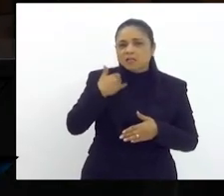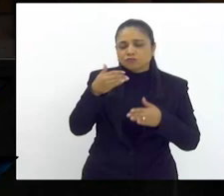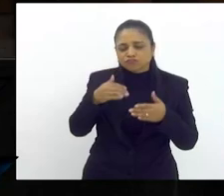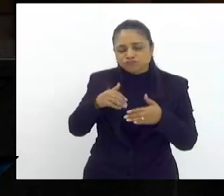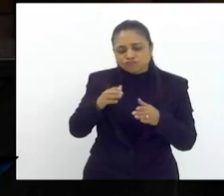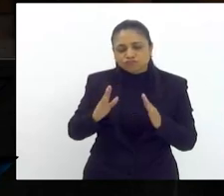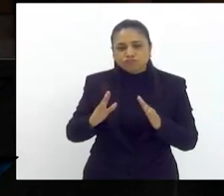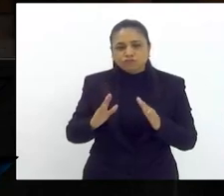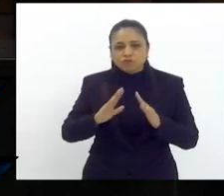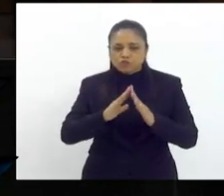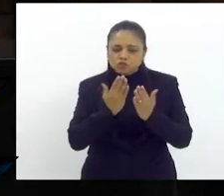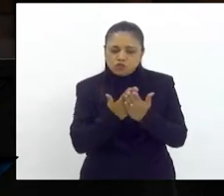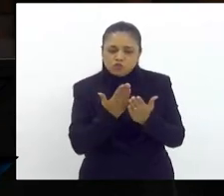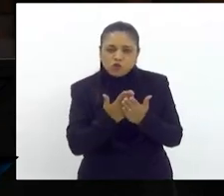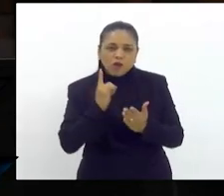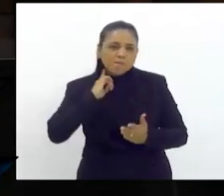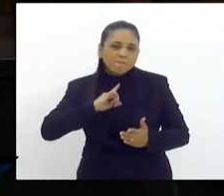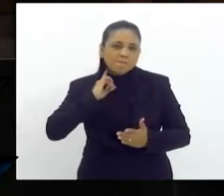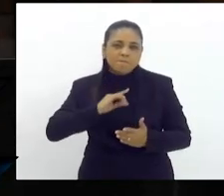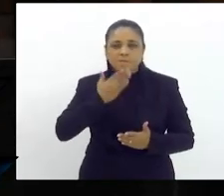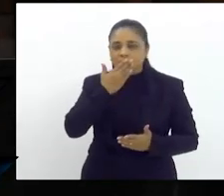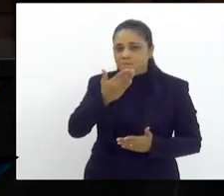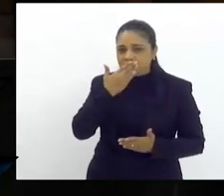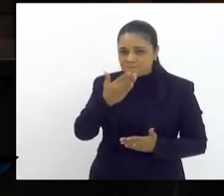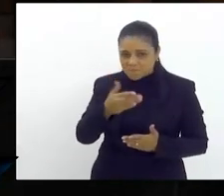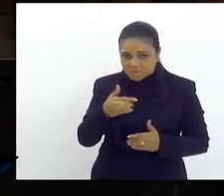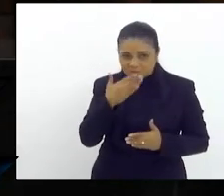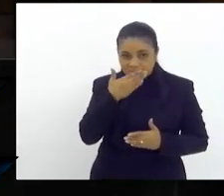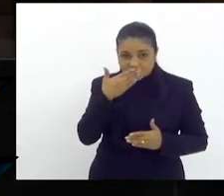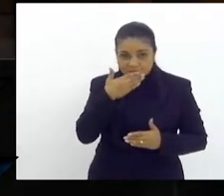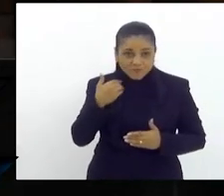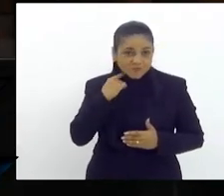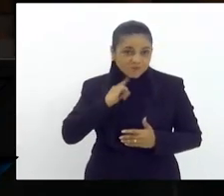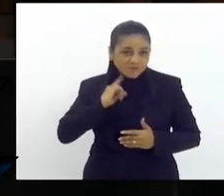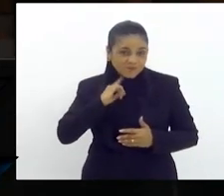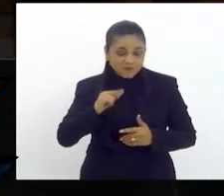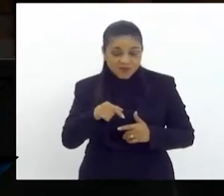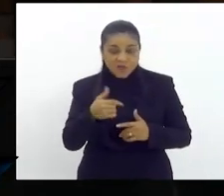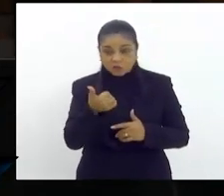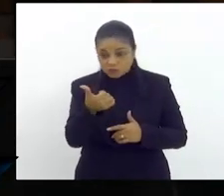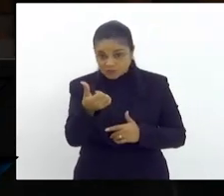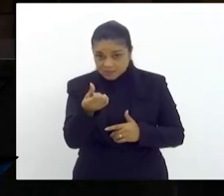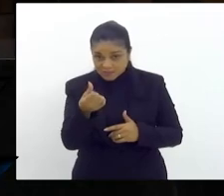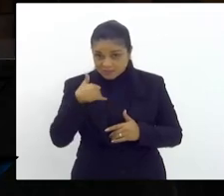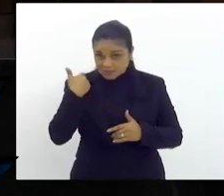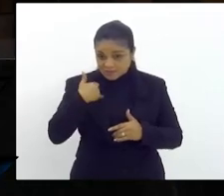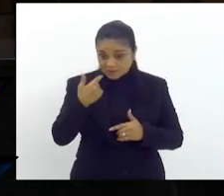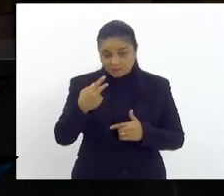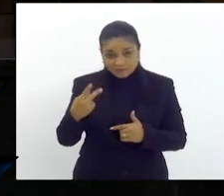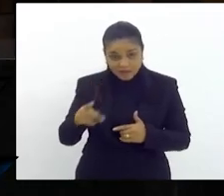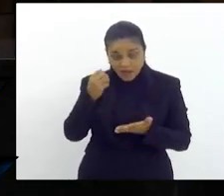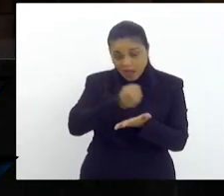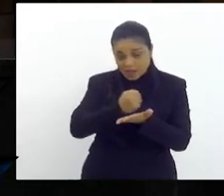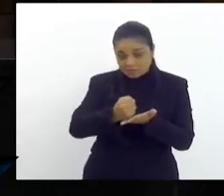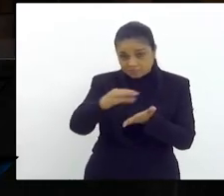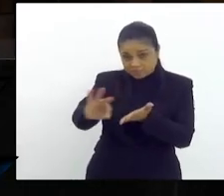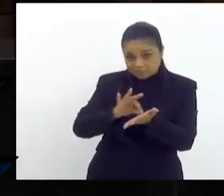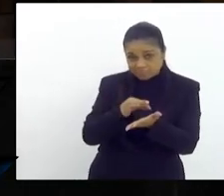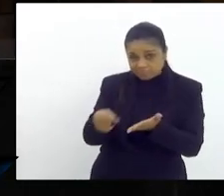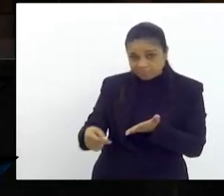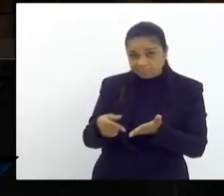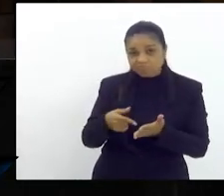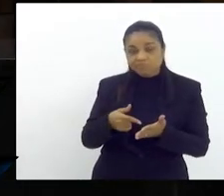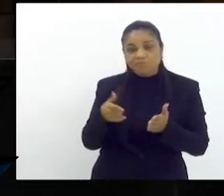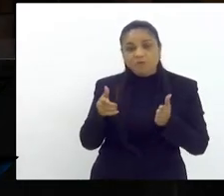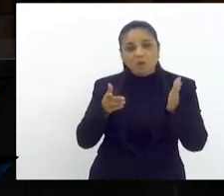uma Escolinha do Flamengo e aos 16 anos o Flamengo assinou o contrato com ele e em pouco